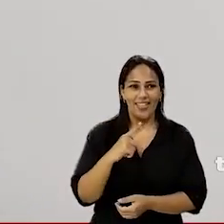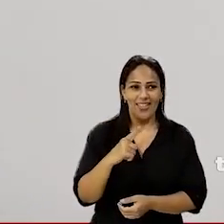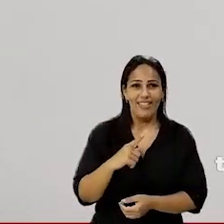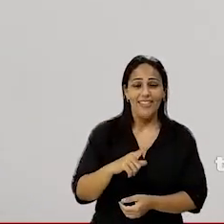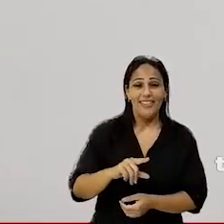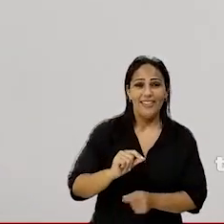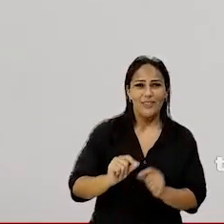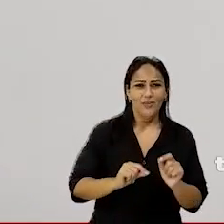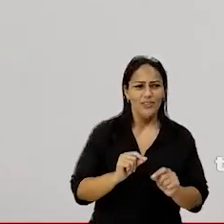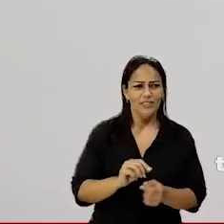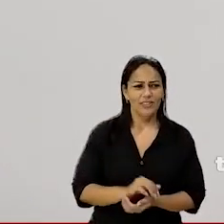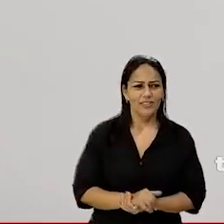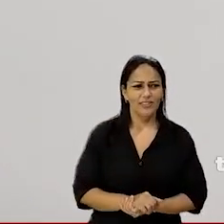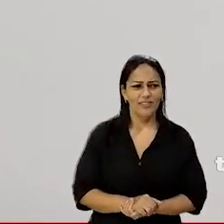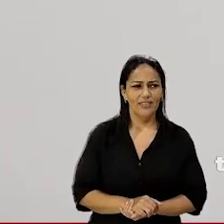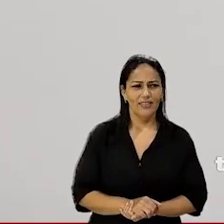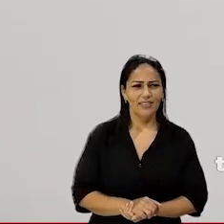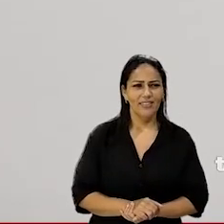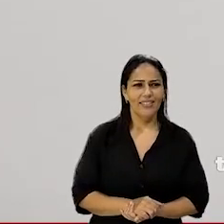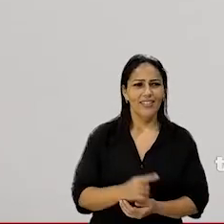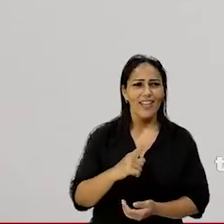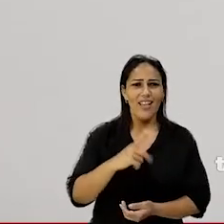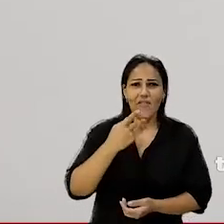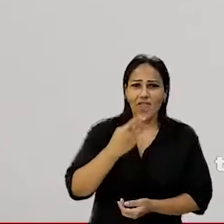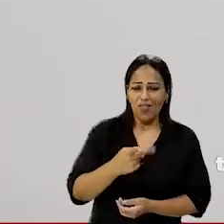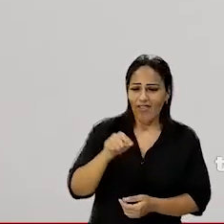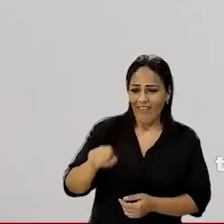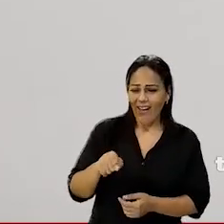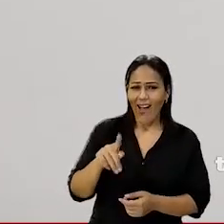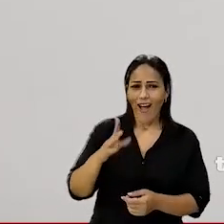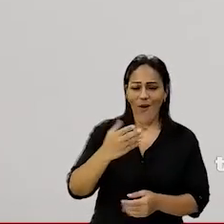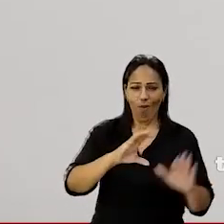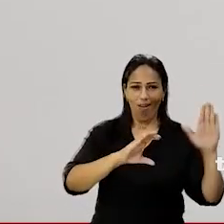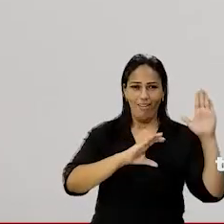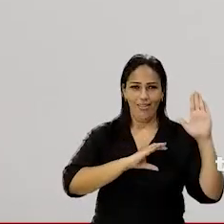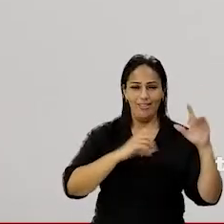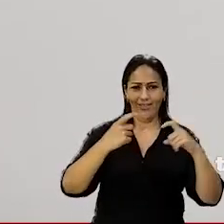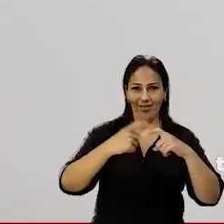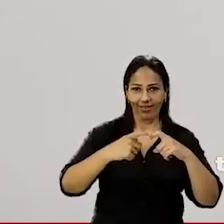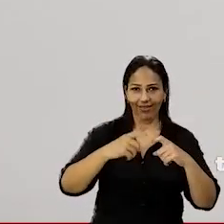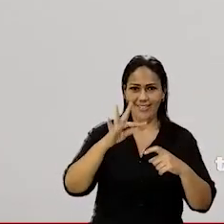voto. Quero dizer ao amigo Tadeu e